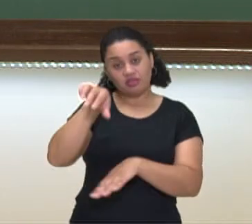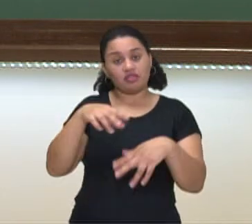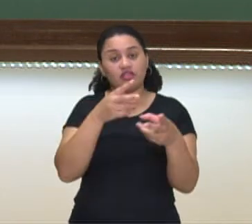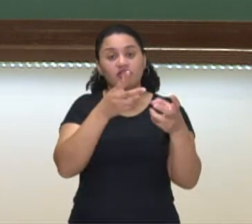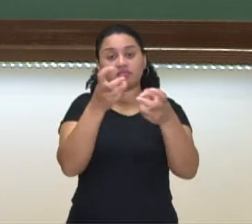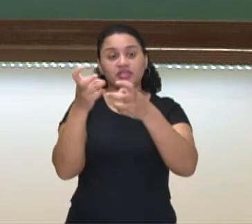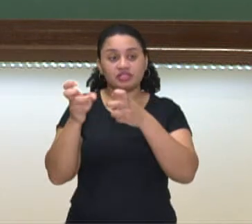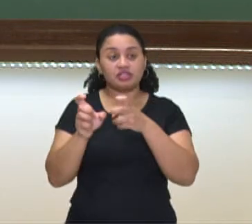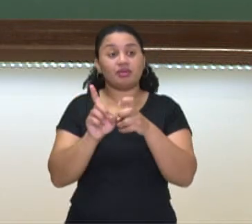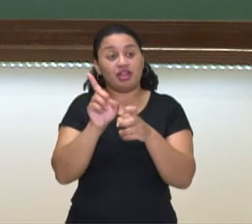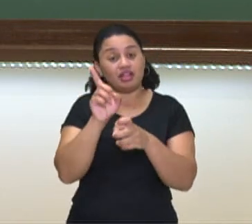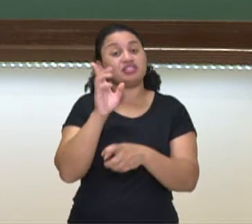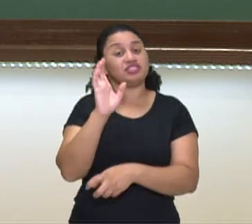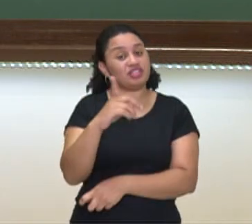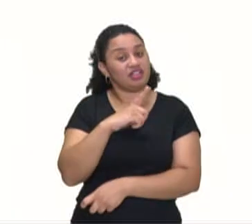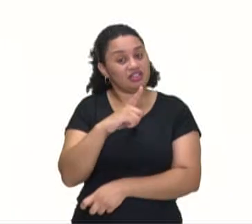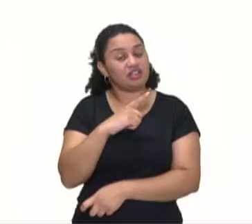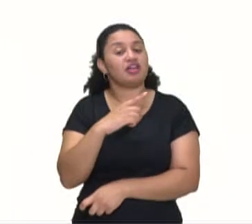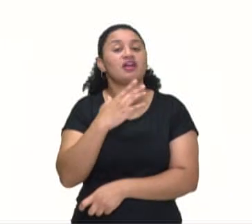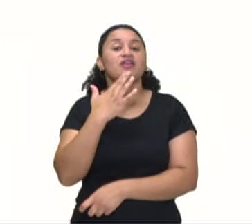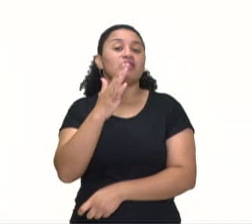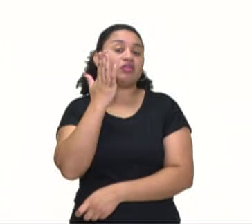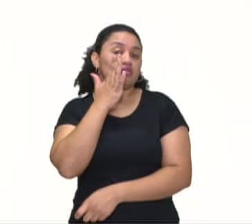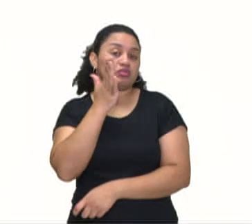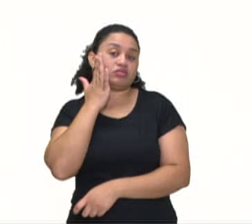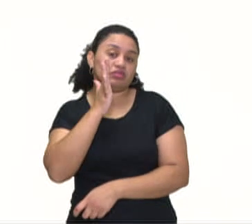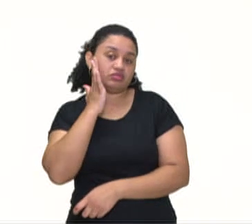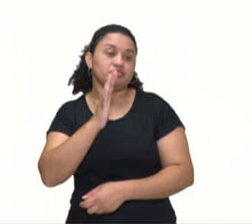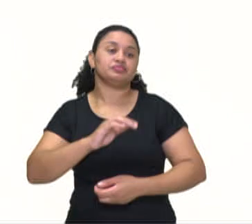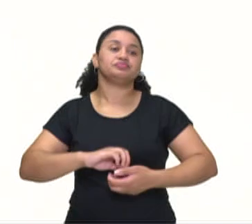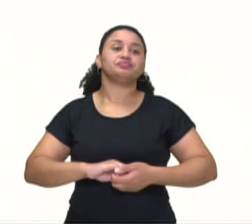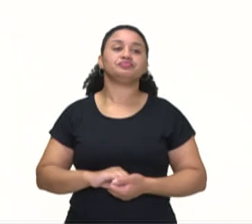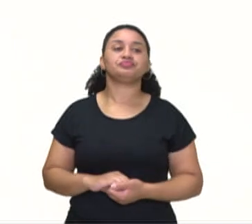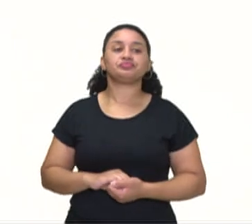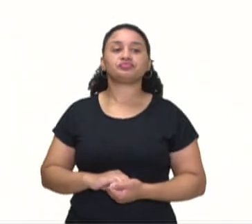temos o pigmento azul, né? Preste atenção.